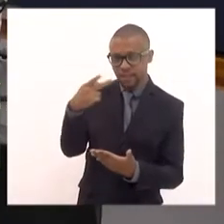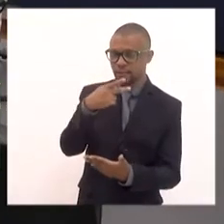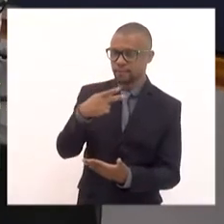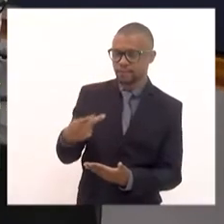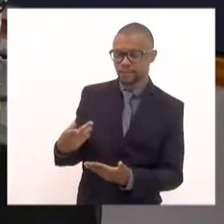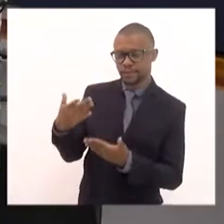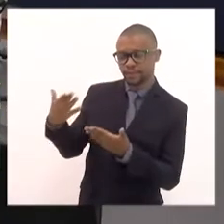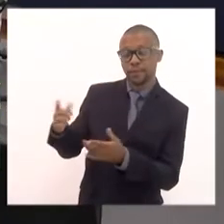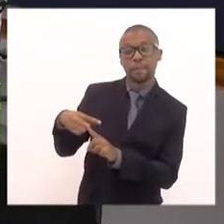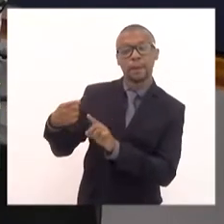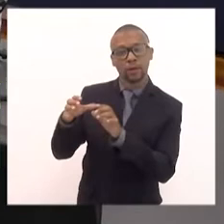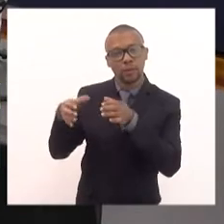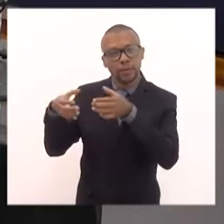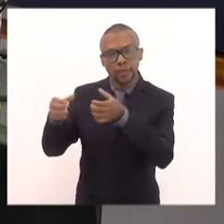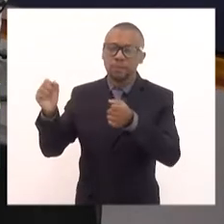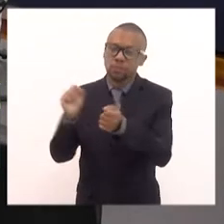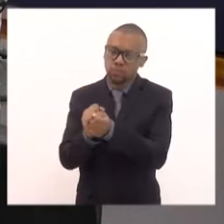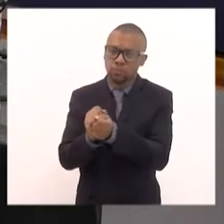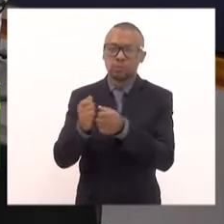sua. equipe. Eles estão.